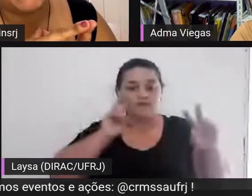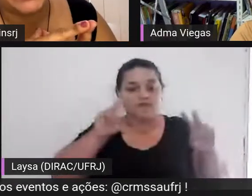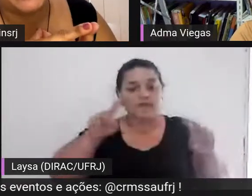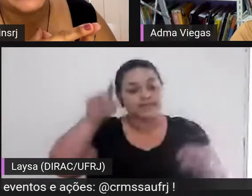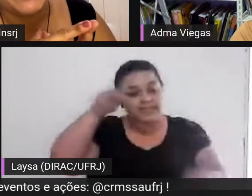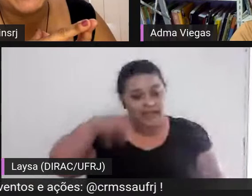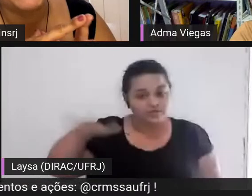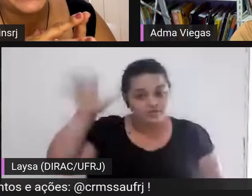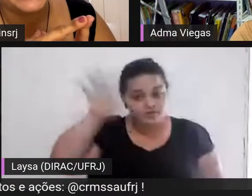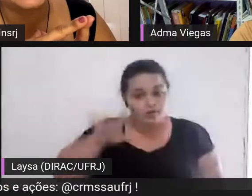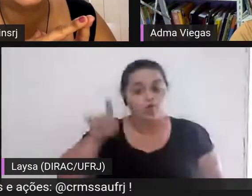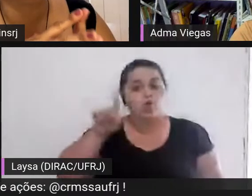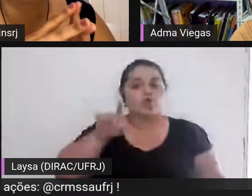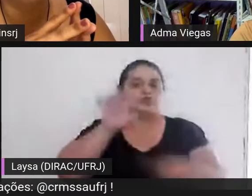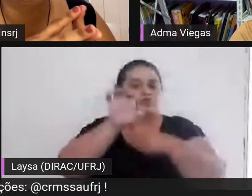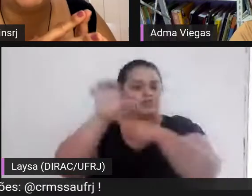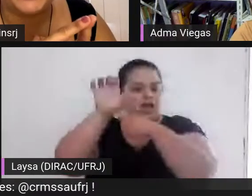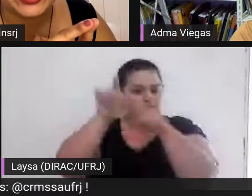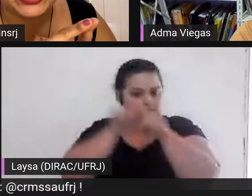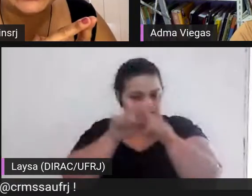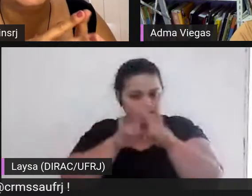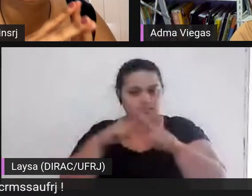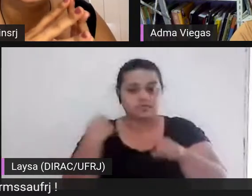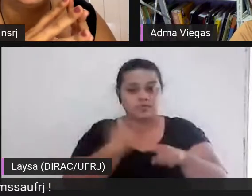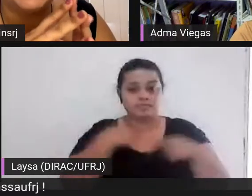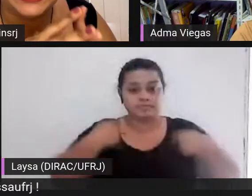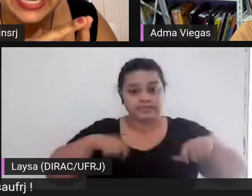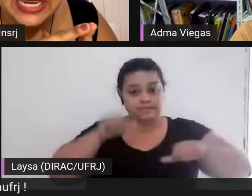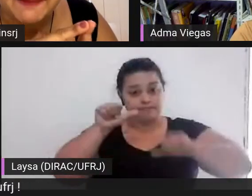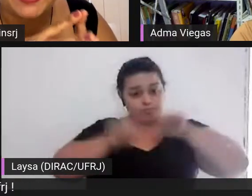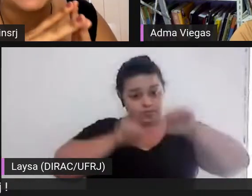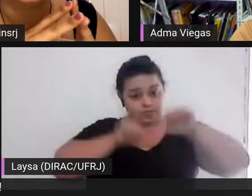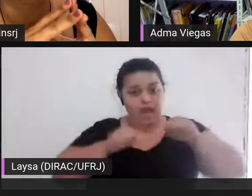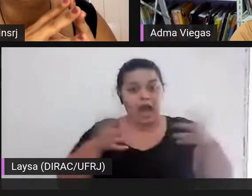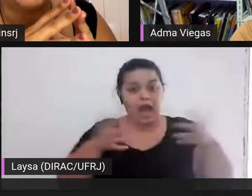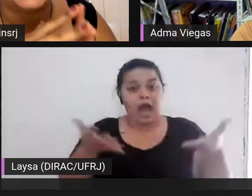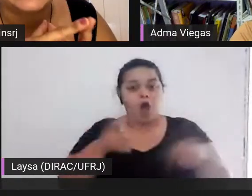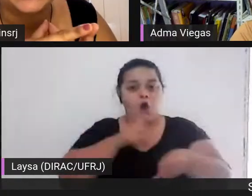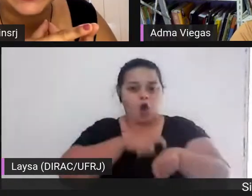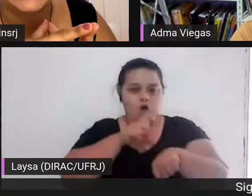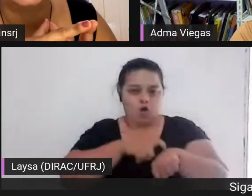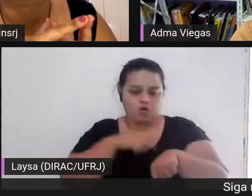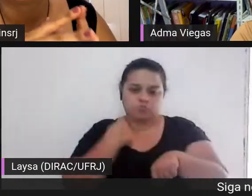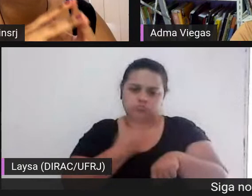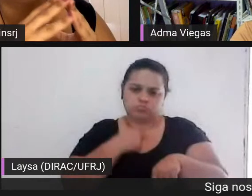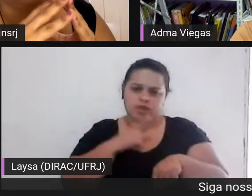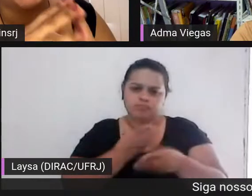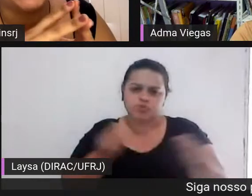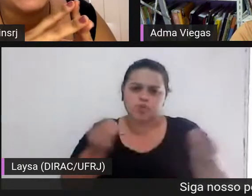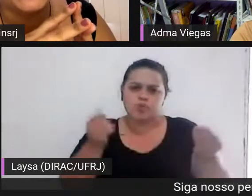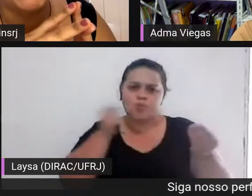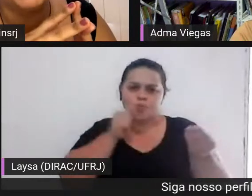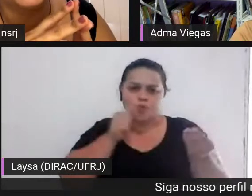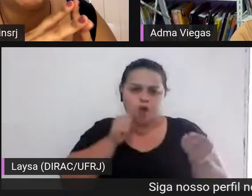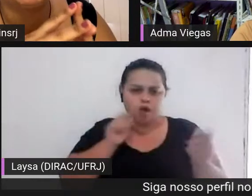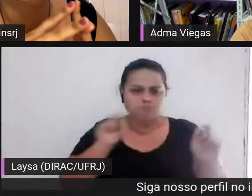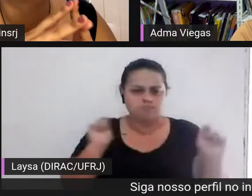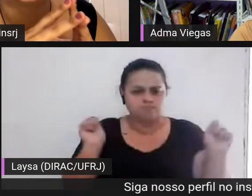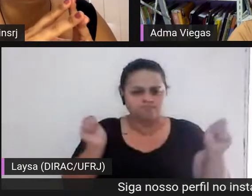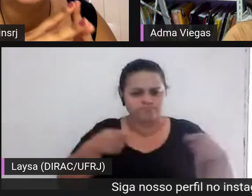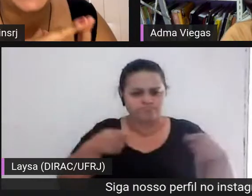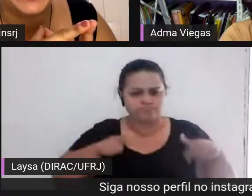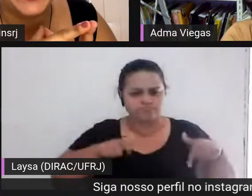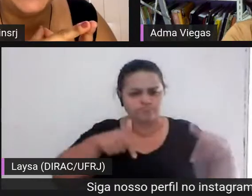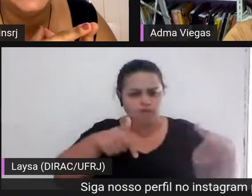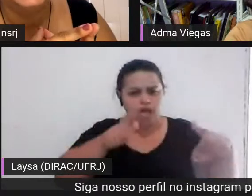hora é agora, nós temos mulheres aí muito comprometidas, LGBTQIA+, população negra, dispostos com um programa